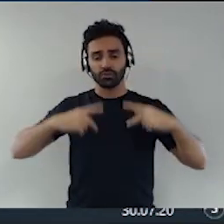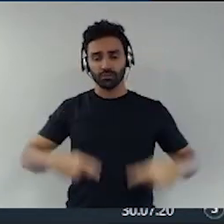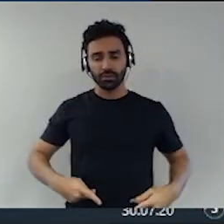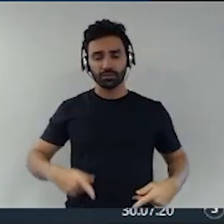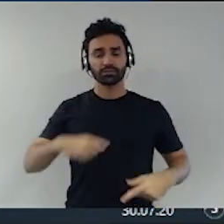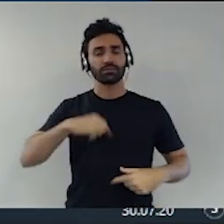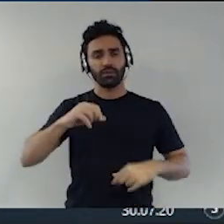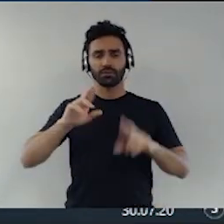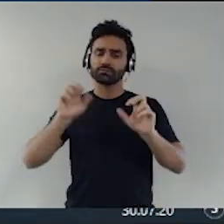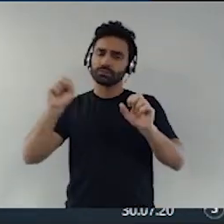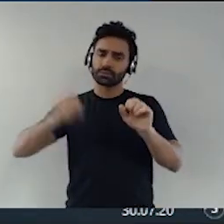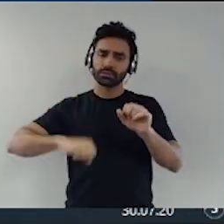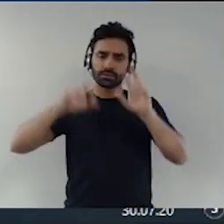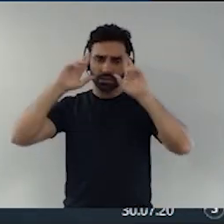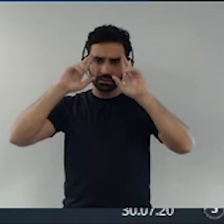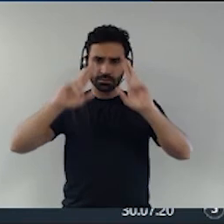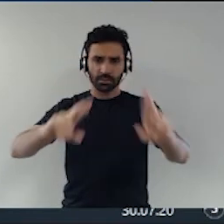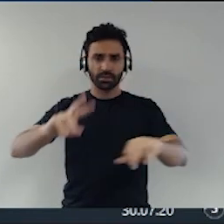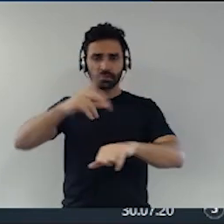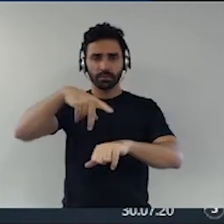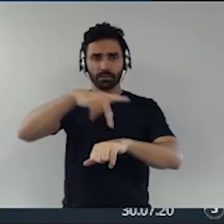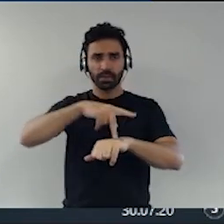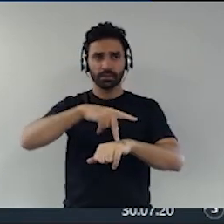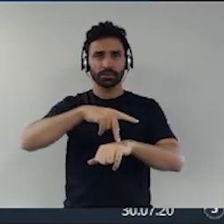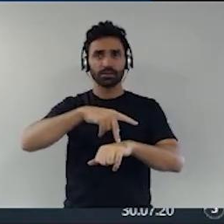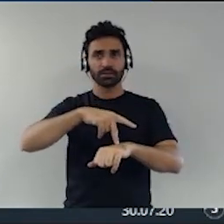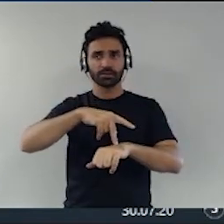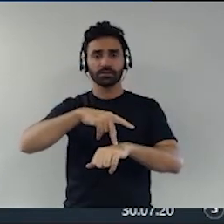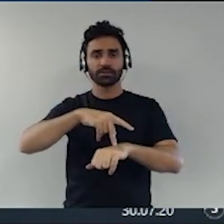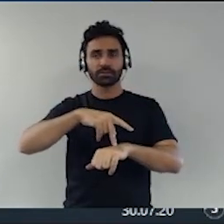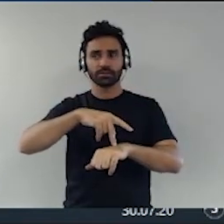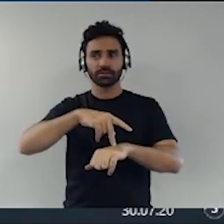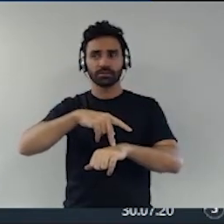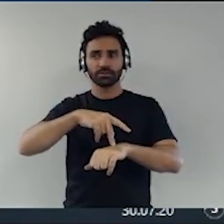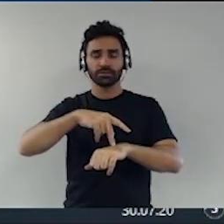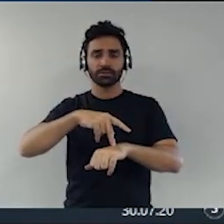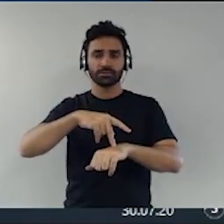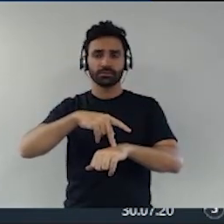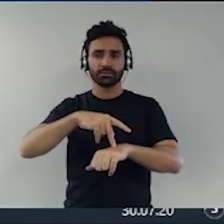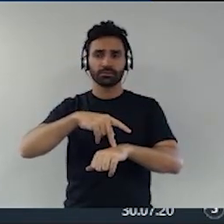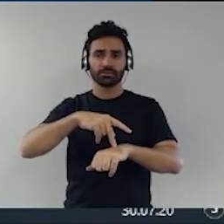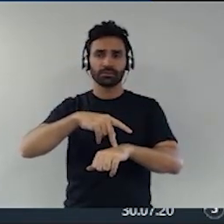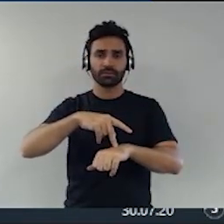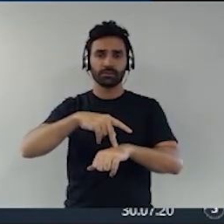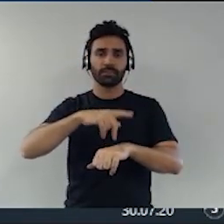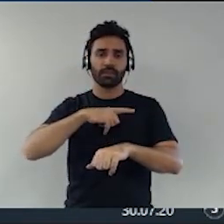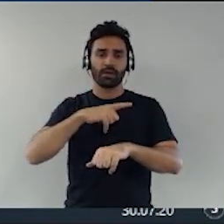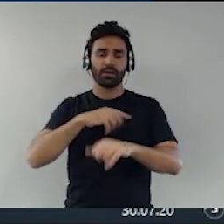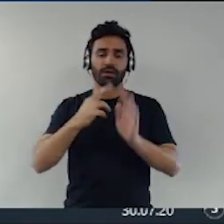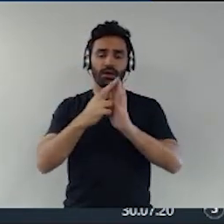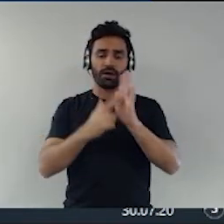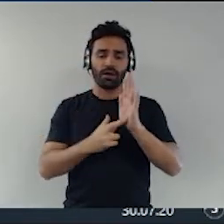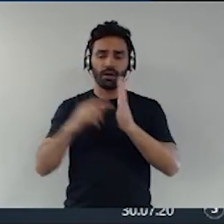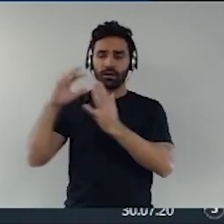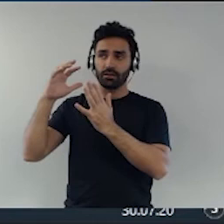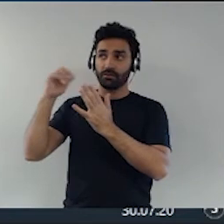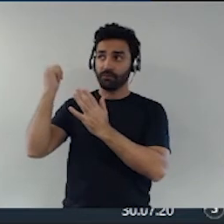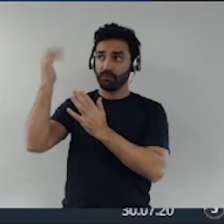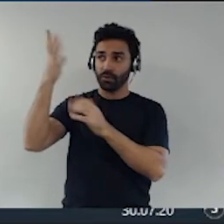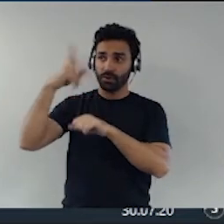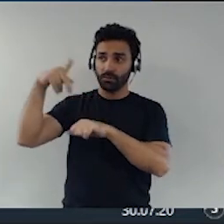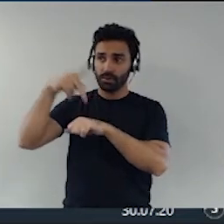um respeito também ao direito dos países soberanos, de tal forma que você compatibilize as normas internacionais com as